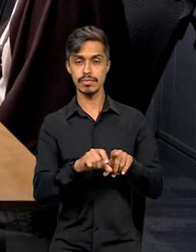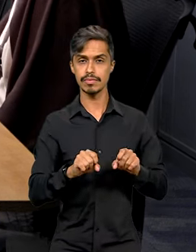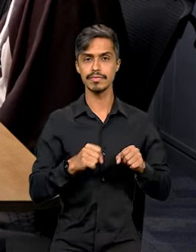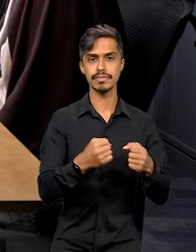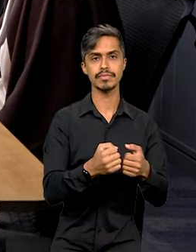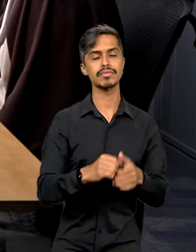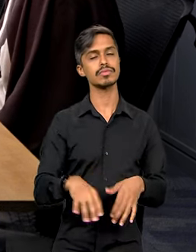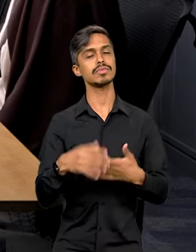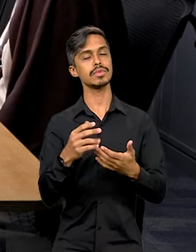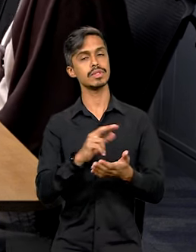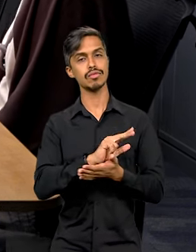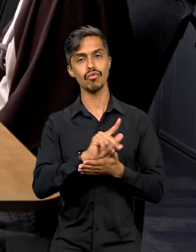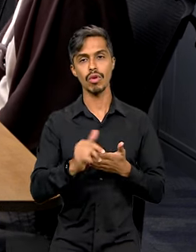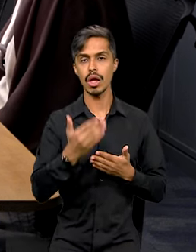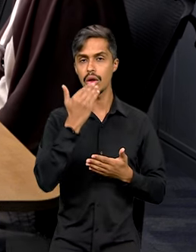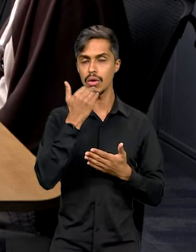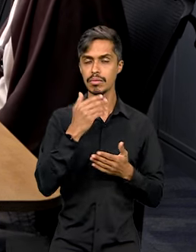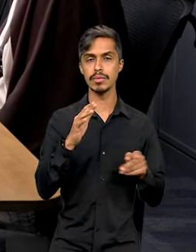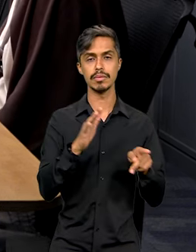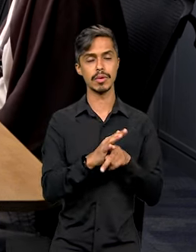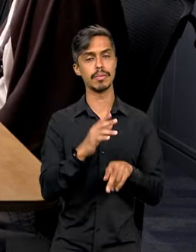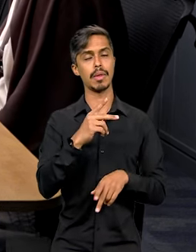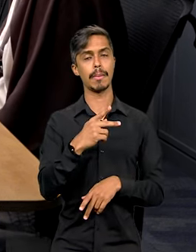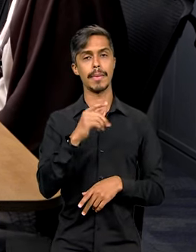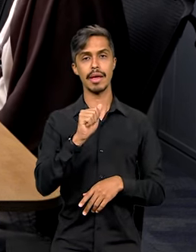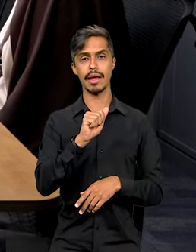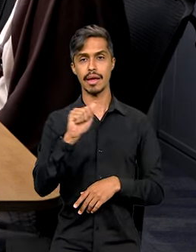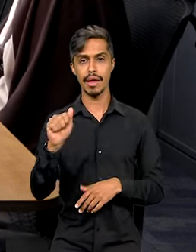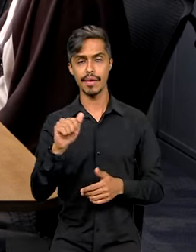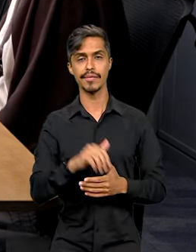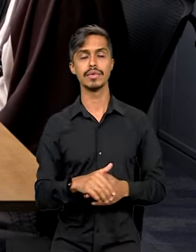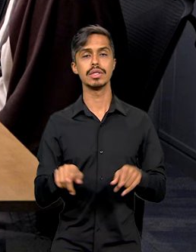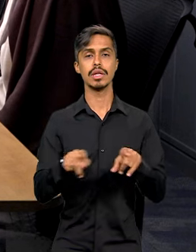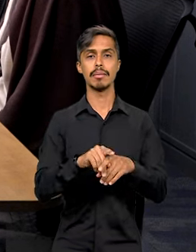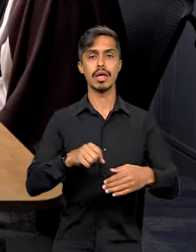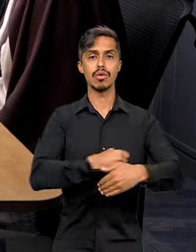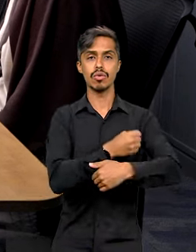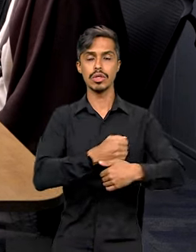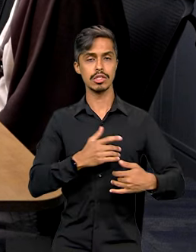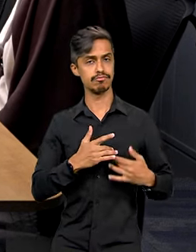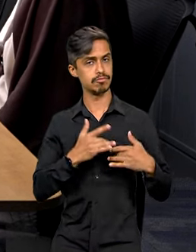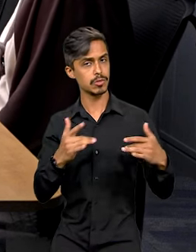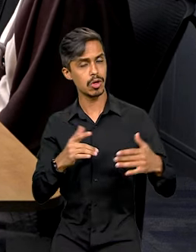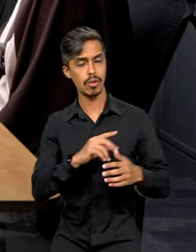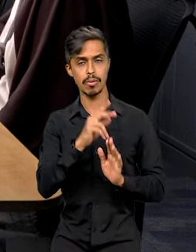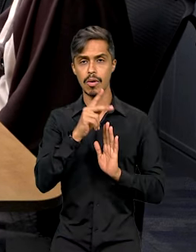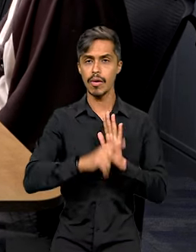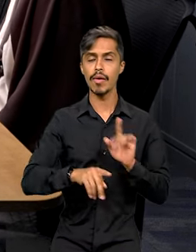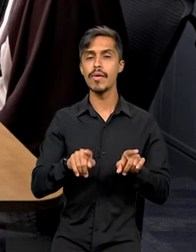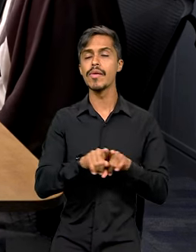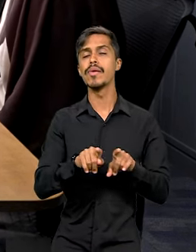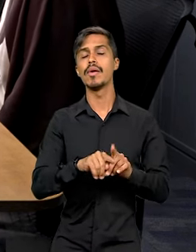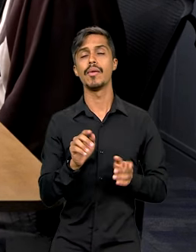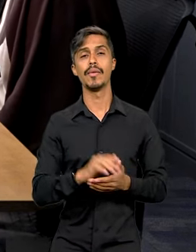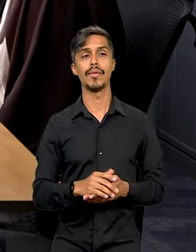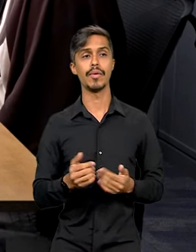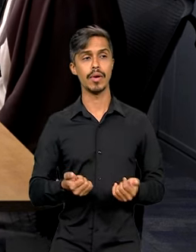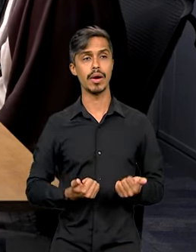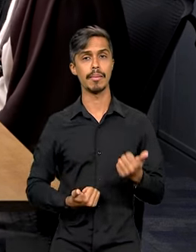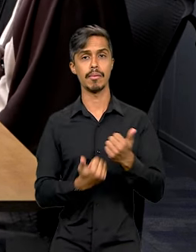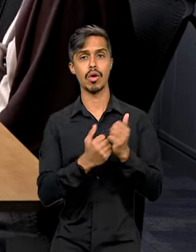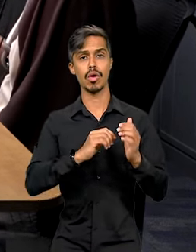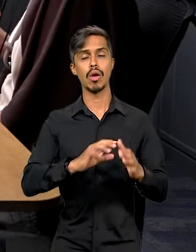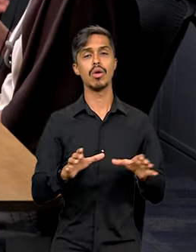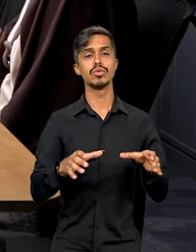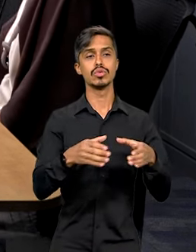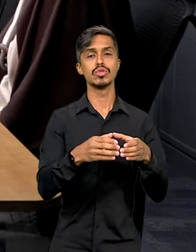como a agricultura Urbana a própria oferta de alimentos do paa as cozinhas solidárias ã o apoio aos bancos de